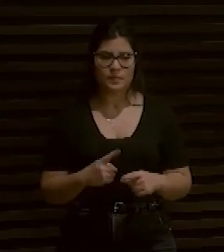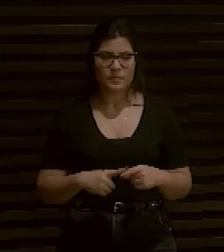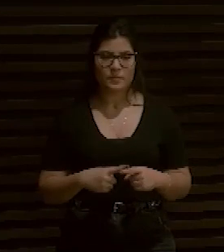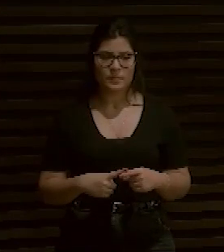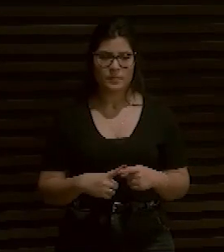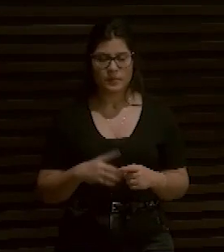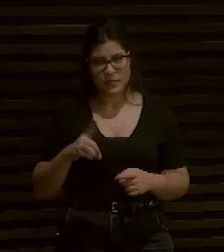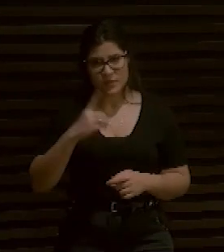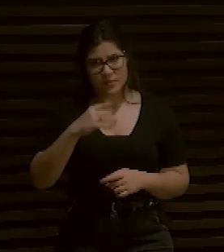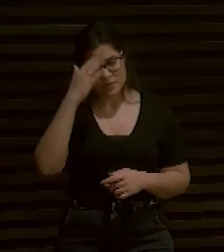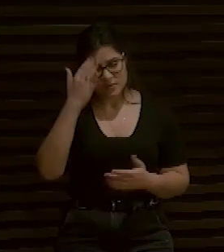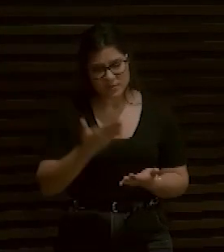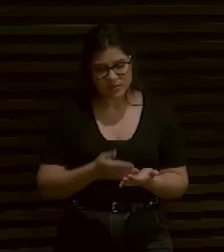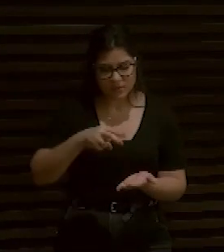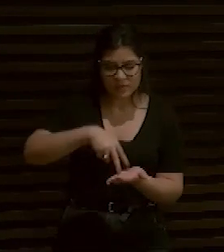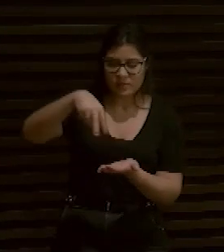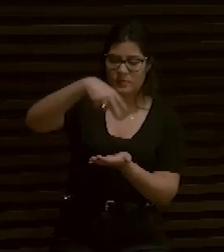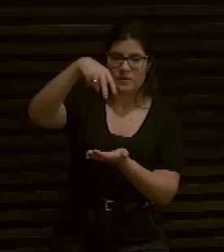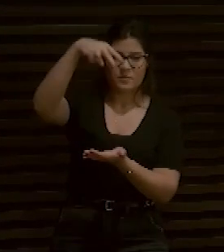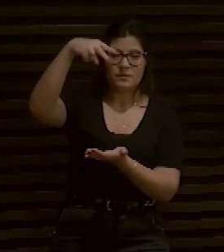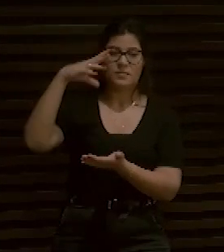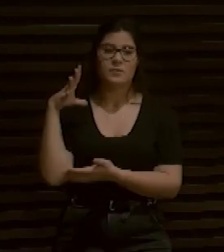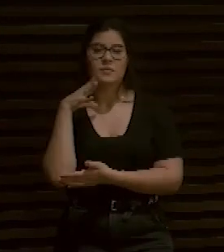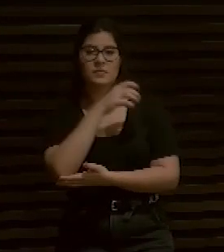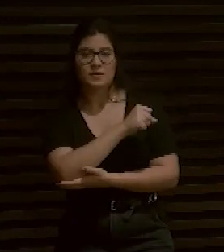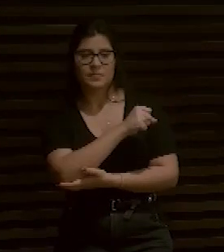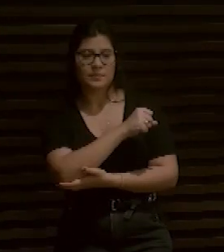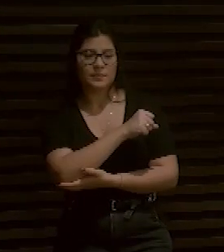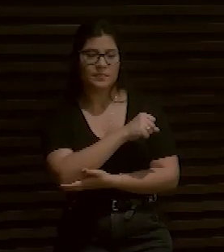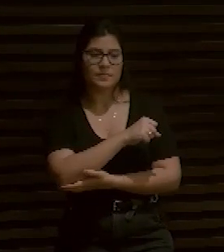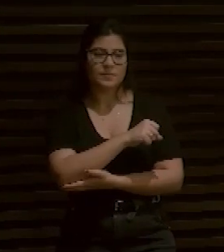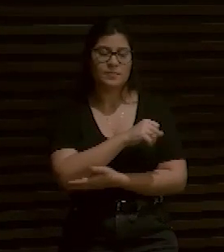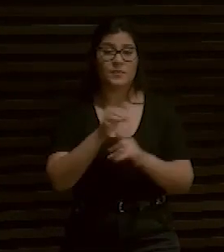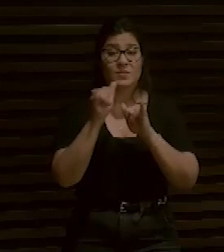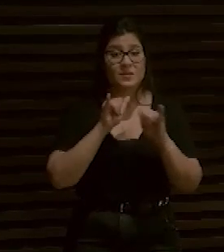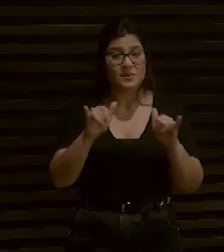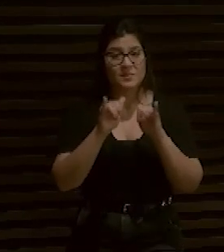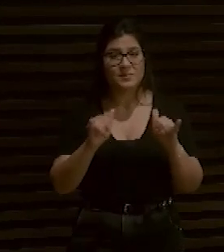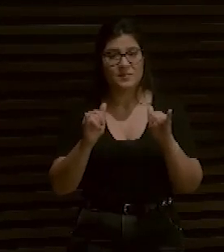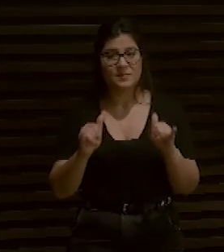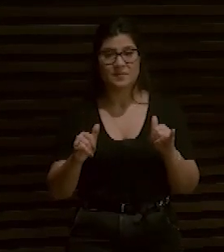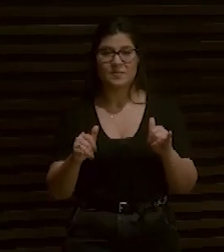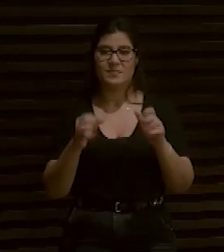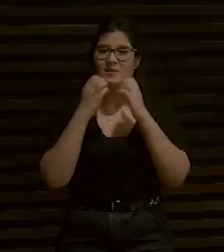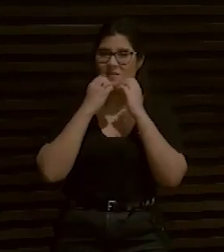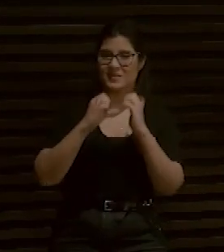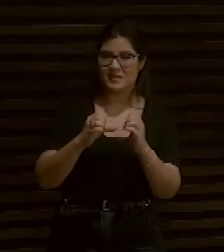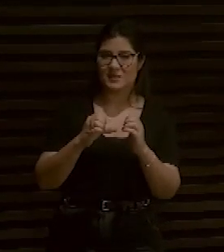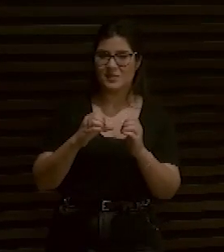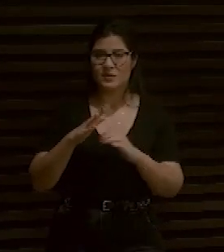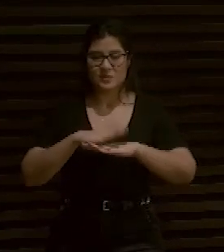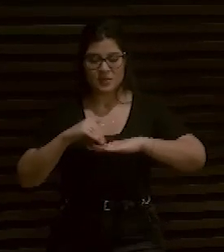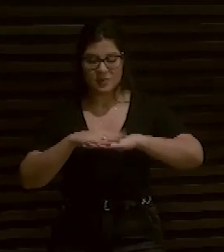que é a finalidade da nossa caminhada aqui, depois que cremos? Proclamardes as virtudes daquele que vos chamou das trevas para a